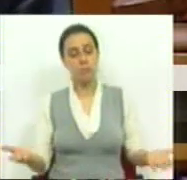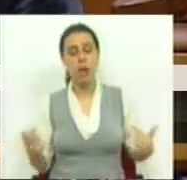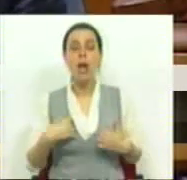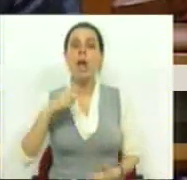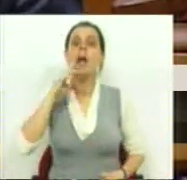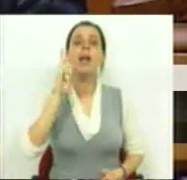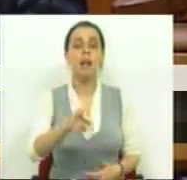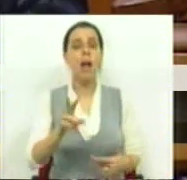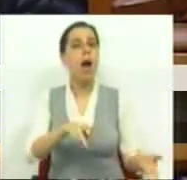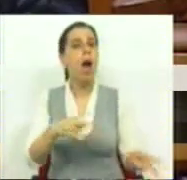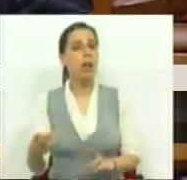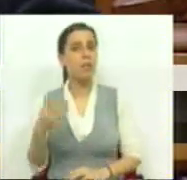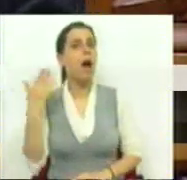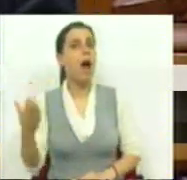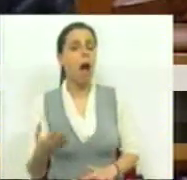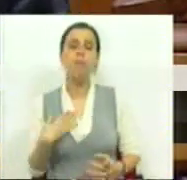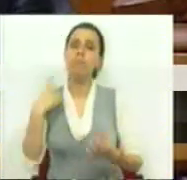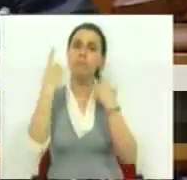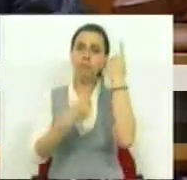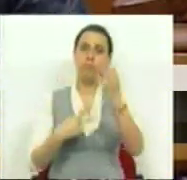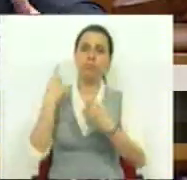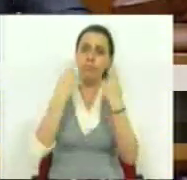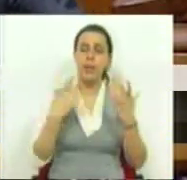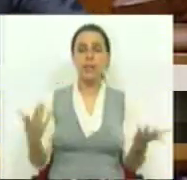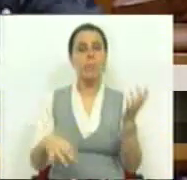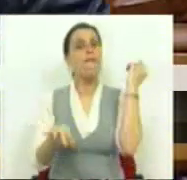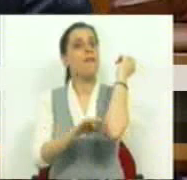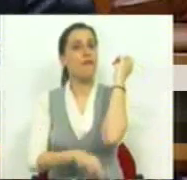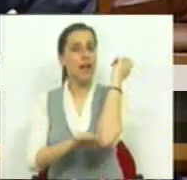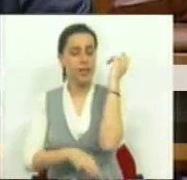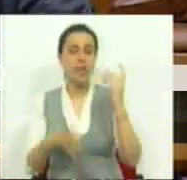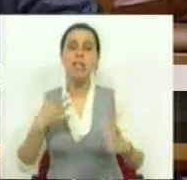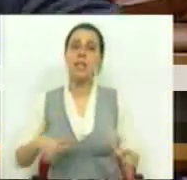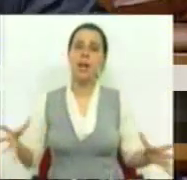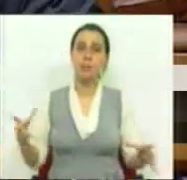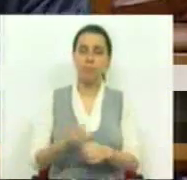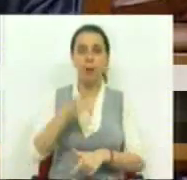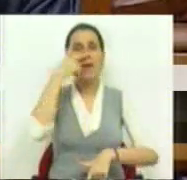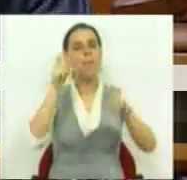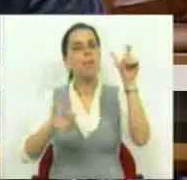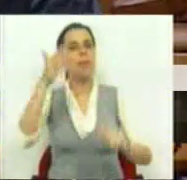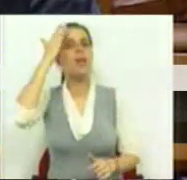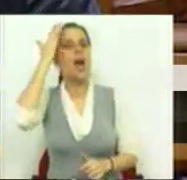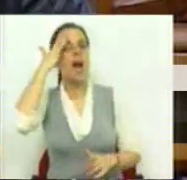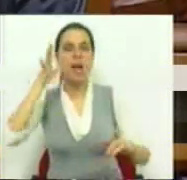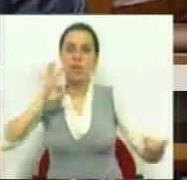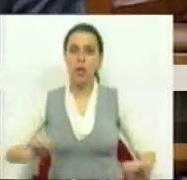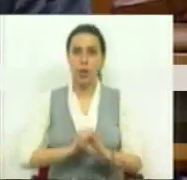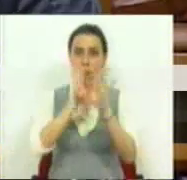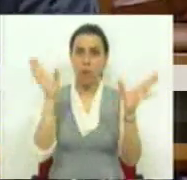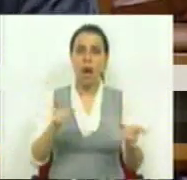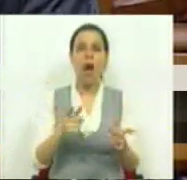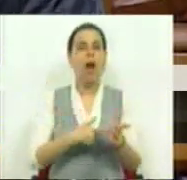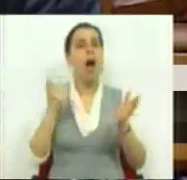uma resposta alternativa a isso. Pensamos que as freguesias que se queiram extinguir e que a população entenda claramente da